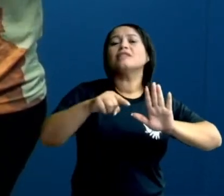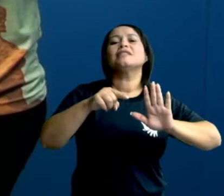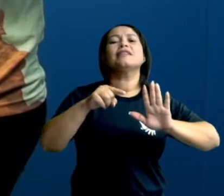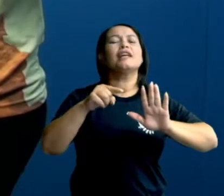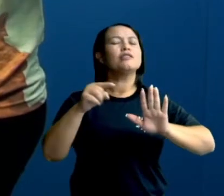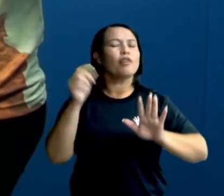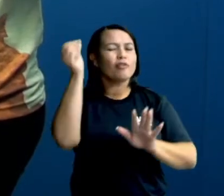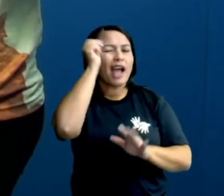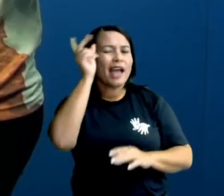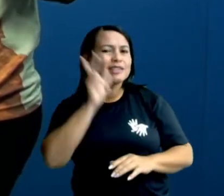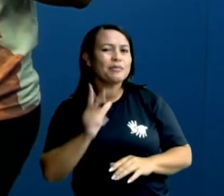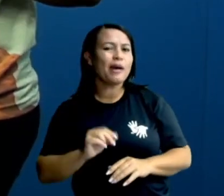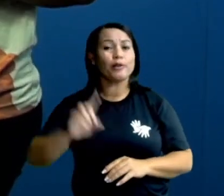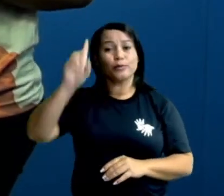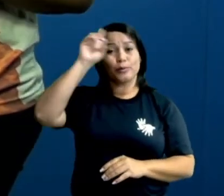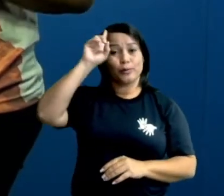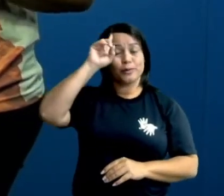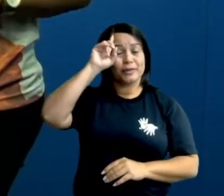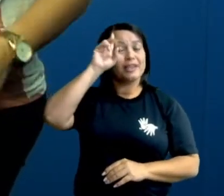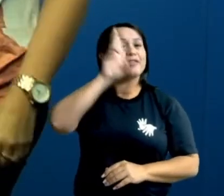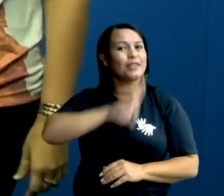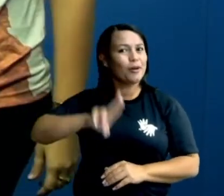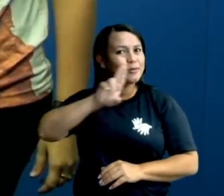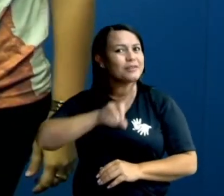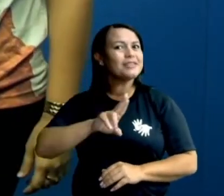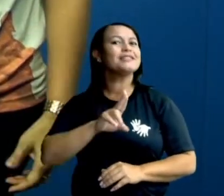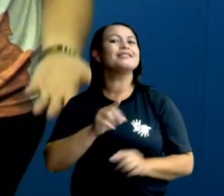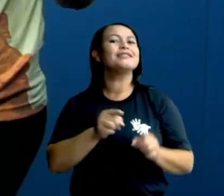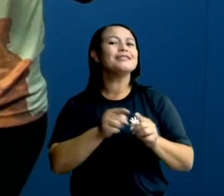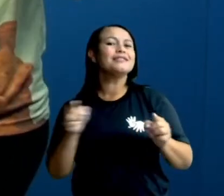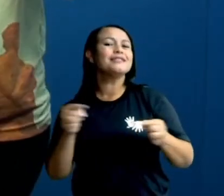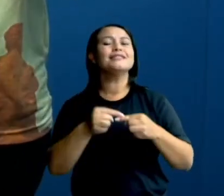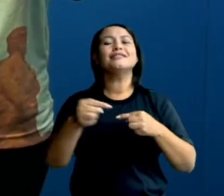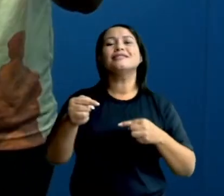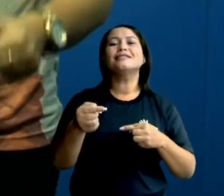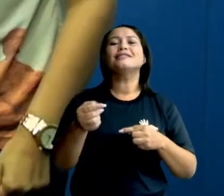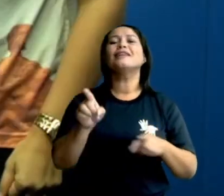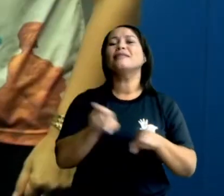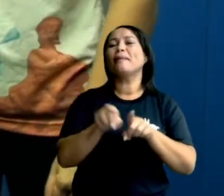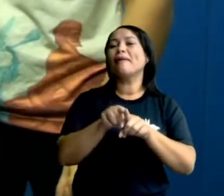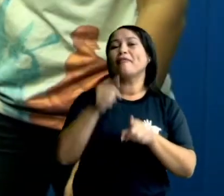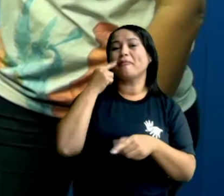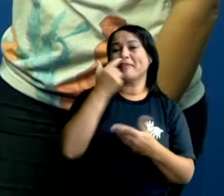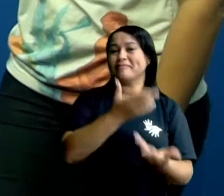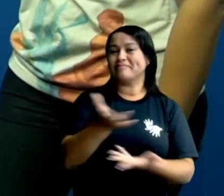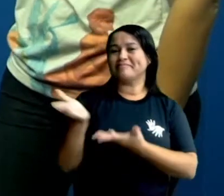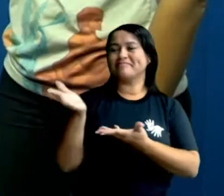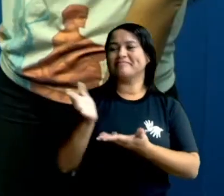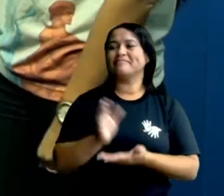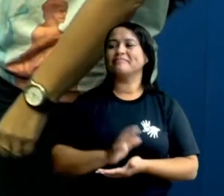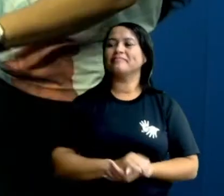se ligar que todos os dias você está usando as grandezas, tá certo? Então, vem comigo.